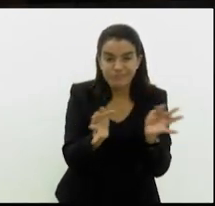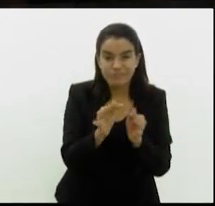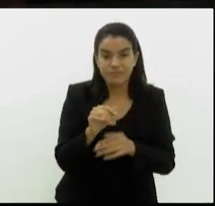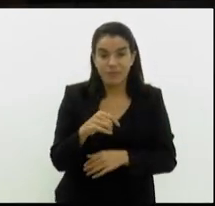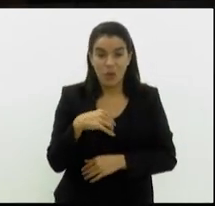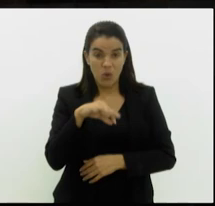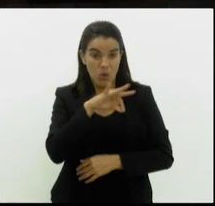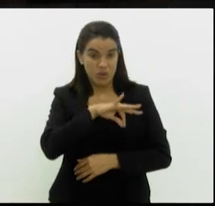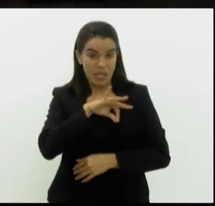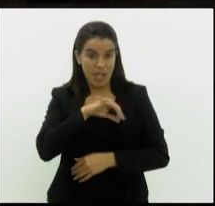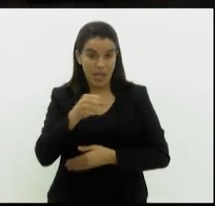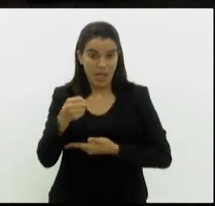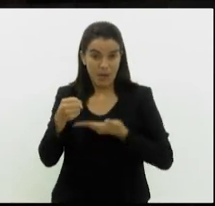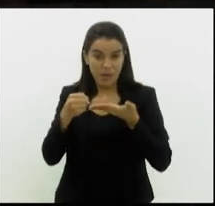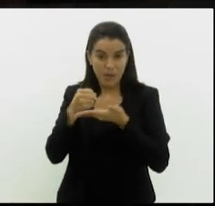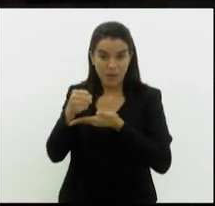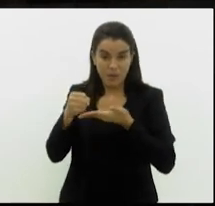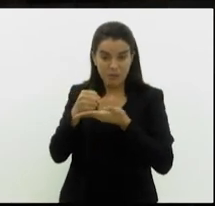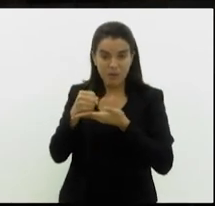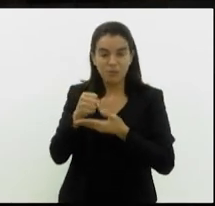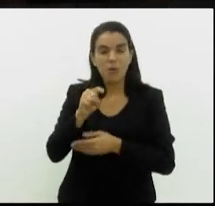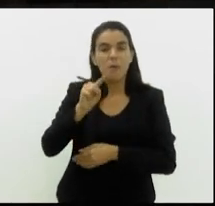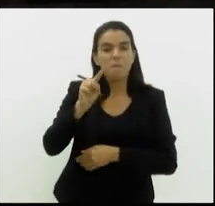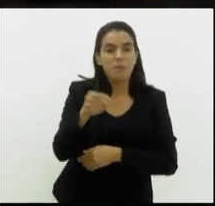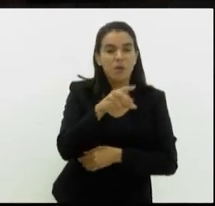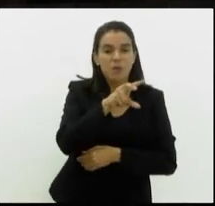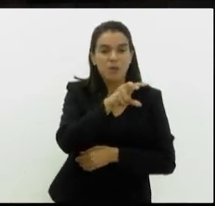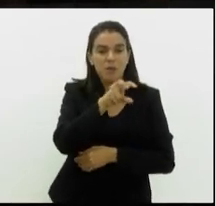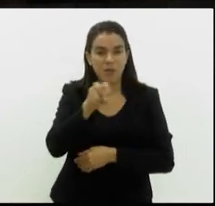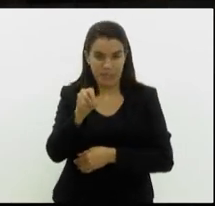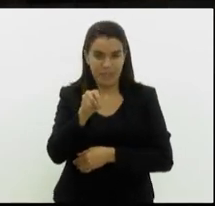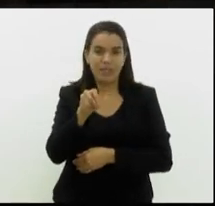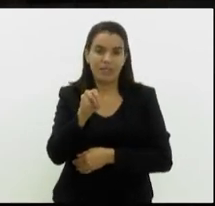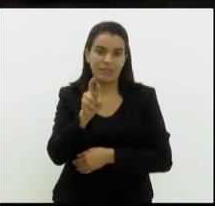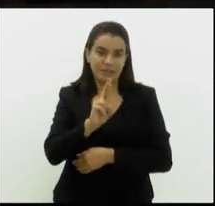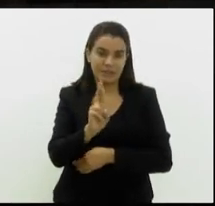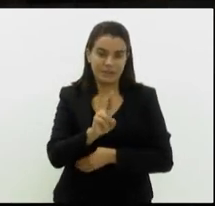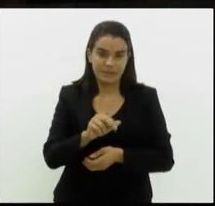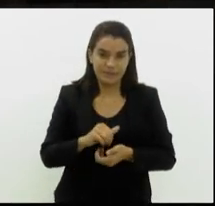o salário mínimo para R$ 1.500,